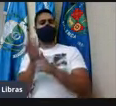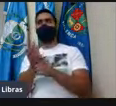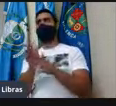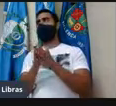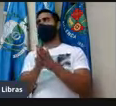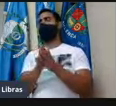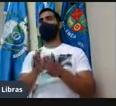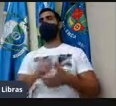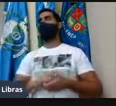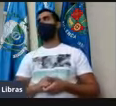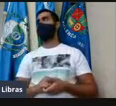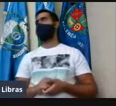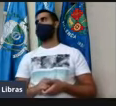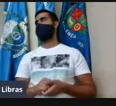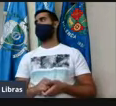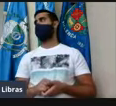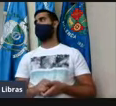favor.